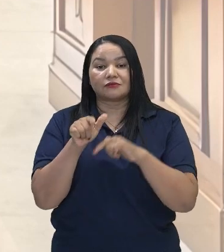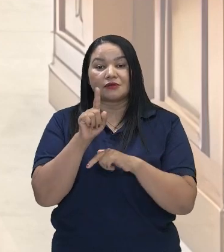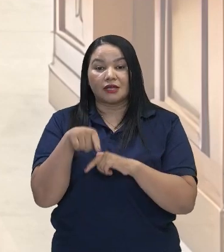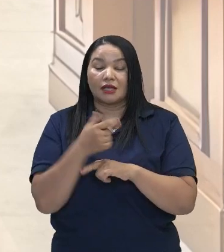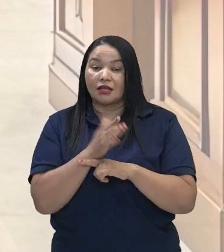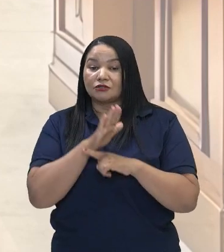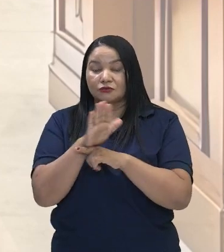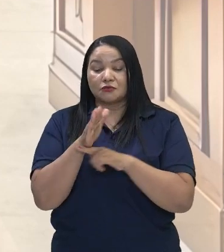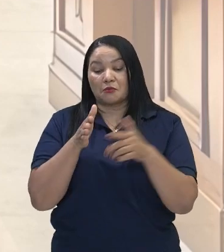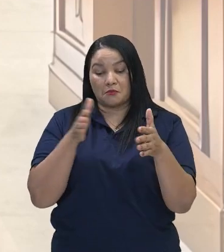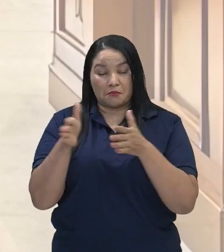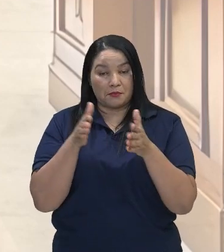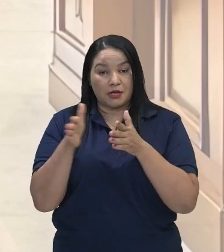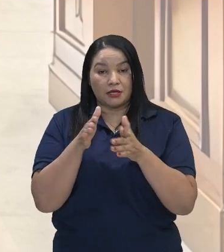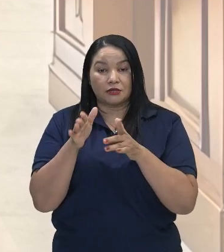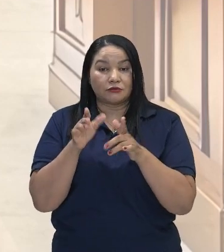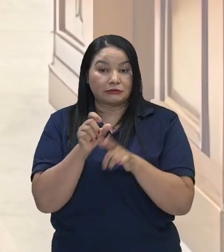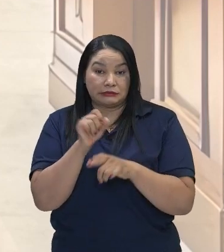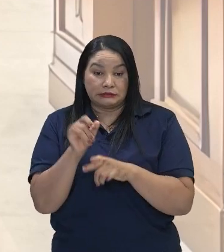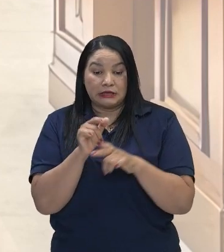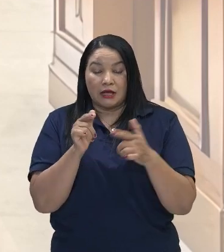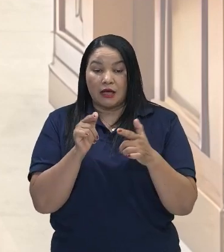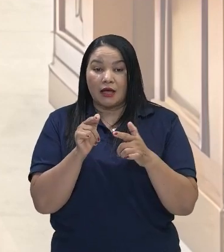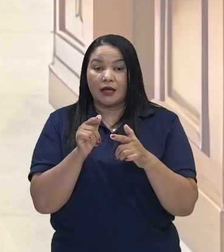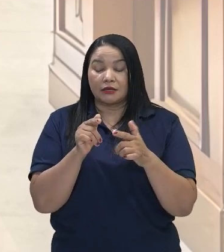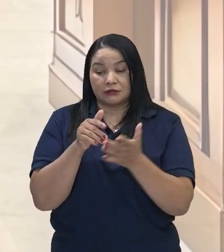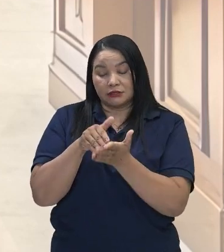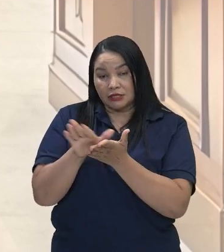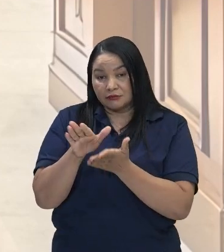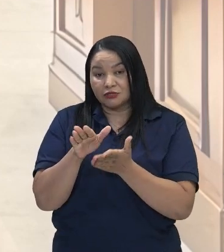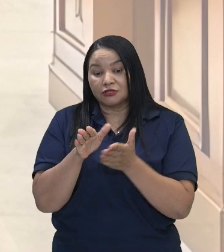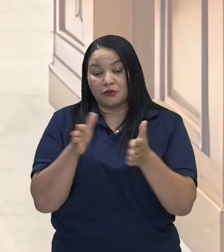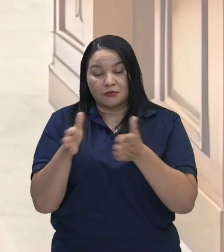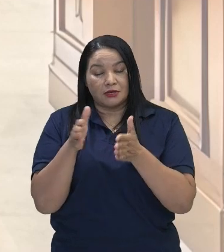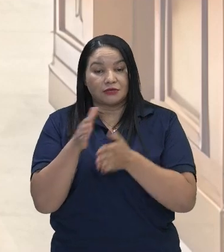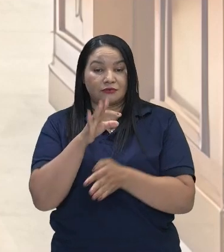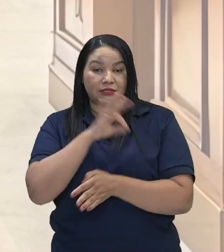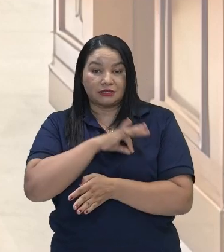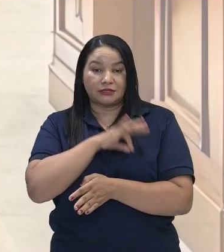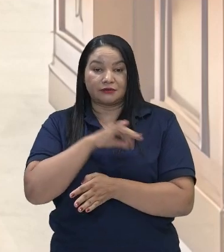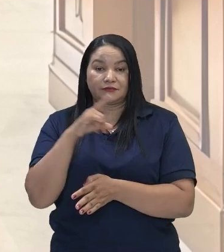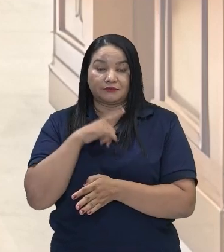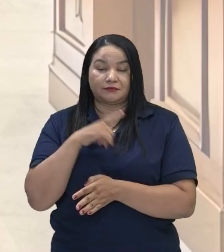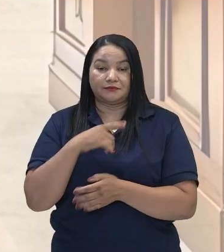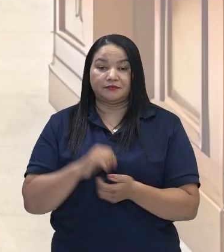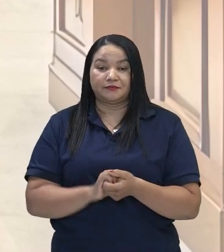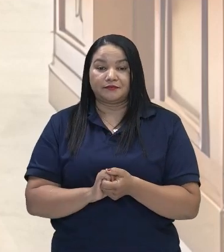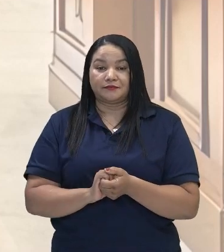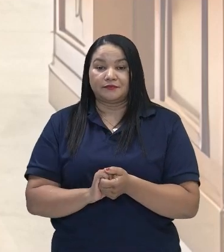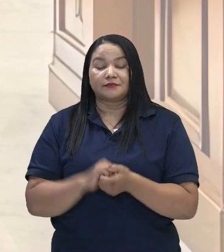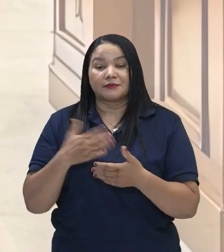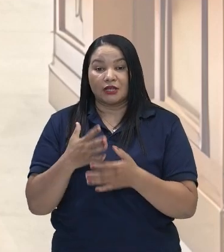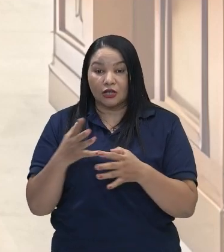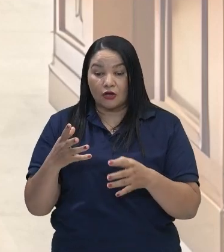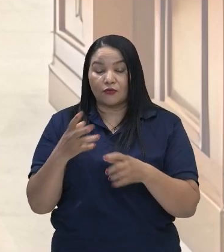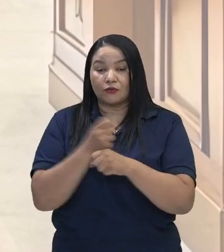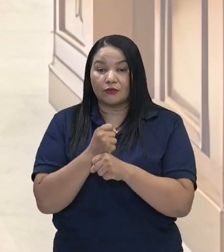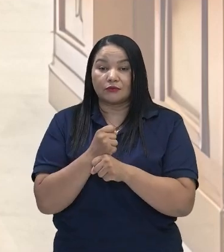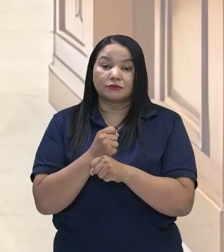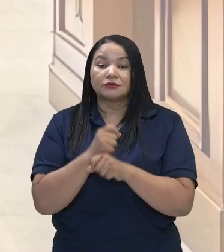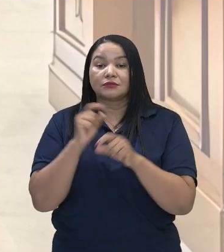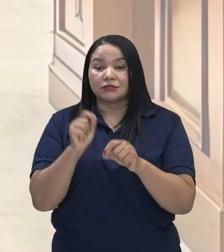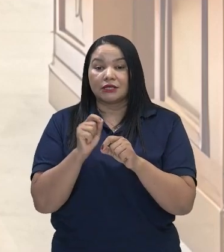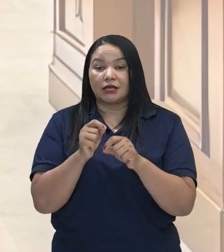tem um período que ele fica recebendo um salário, não é isso? É isso mesmo. E hoje esse tempo ele é calculado em cima